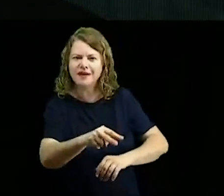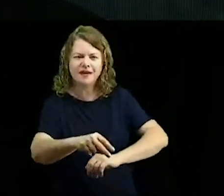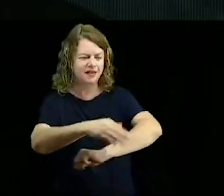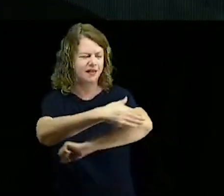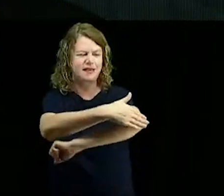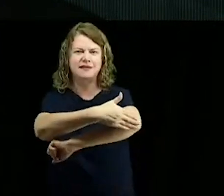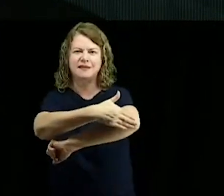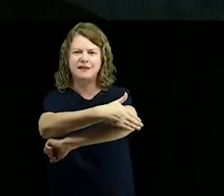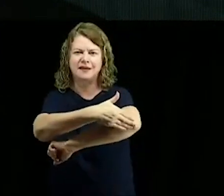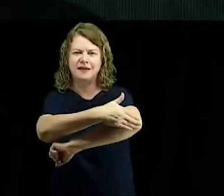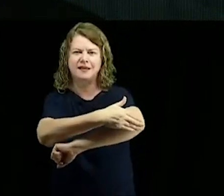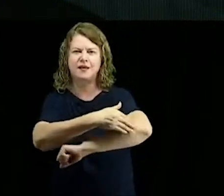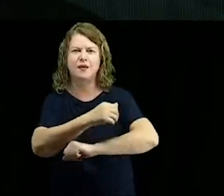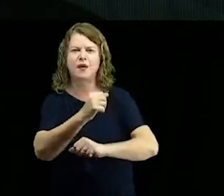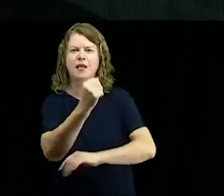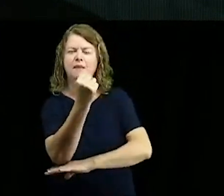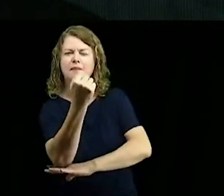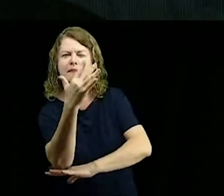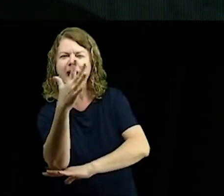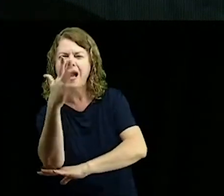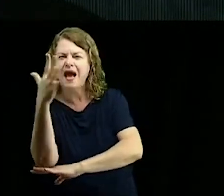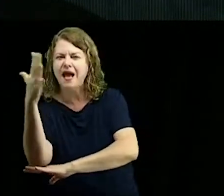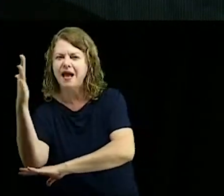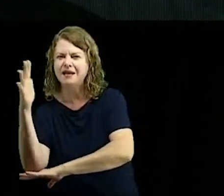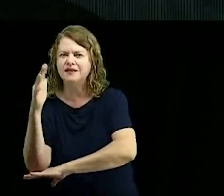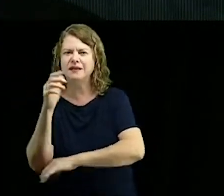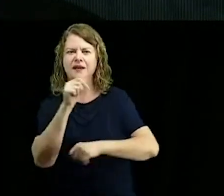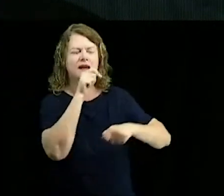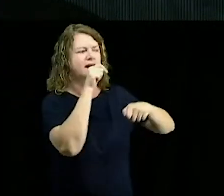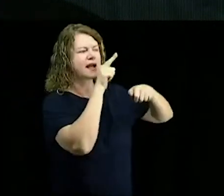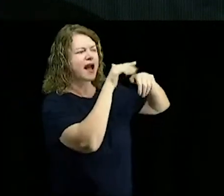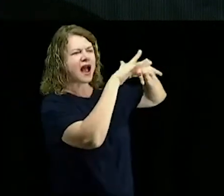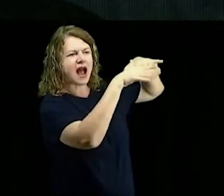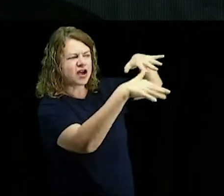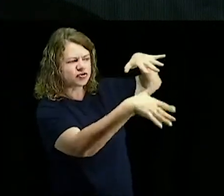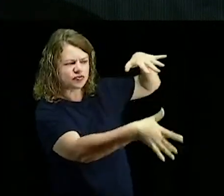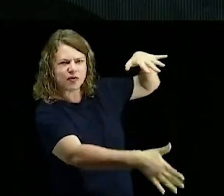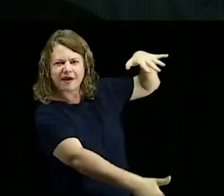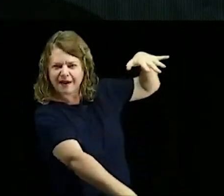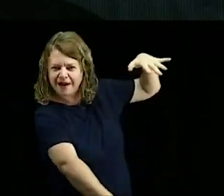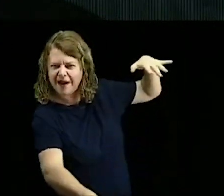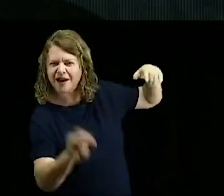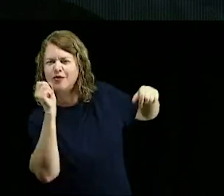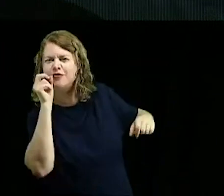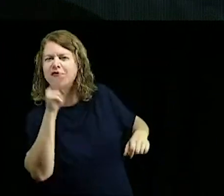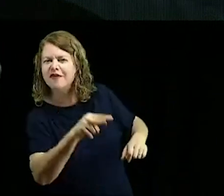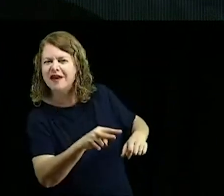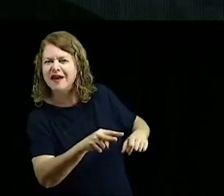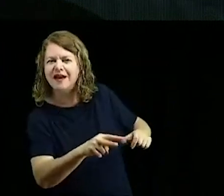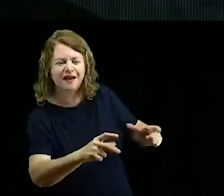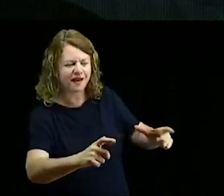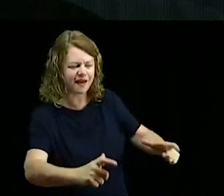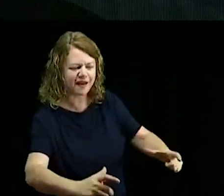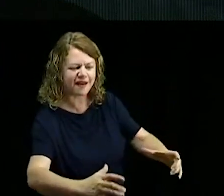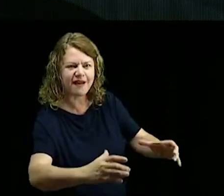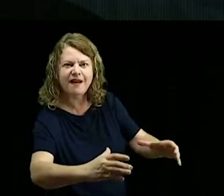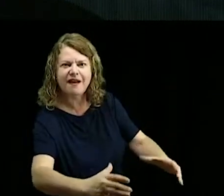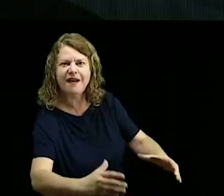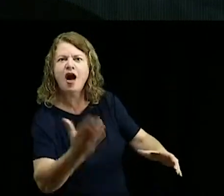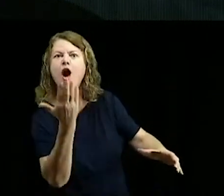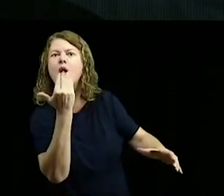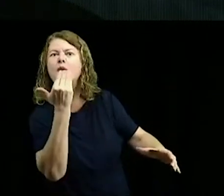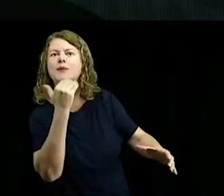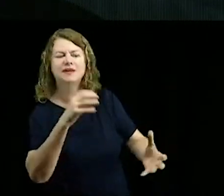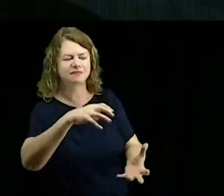nas matas, na cabeça da cachoeira, você encontra alguns alimentos que são oferecidos